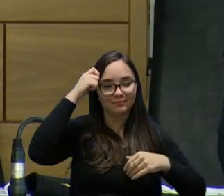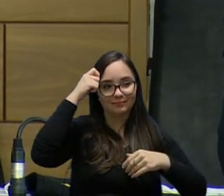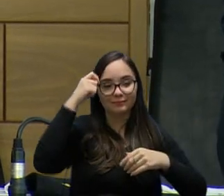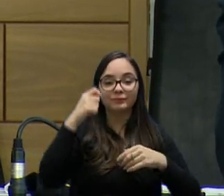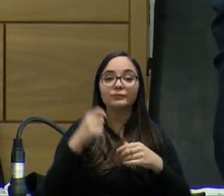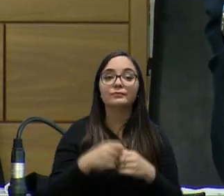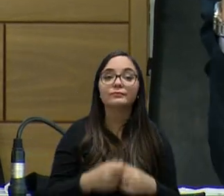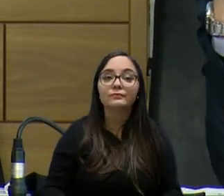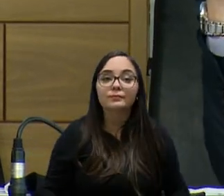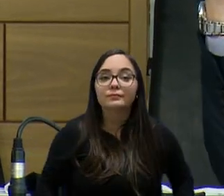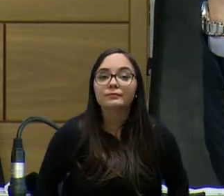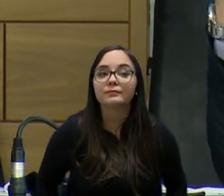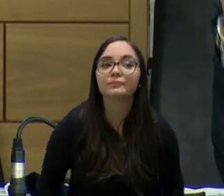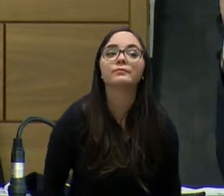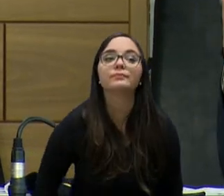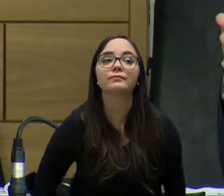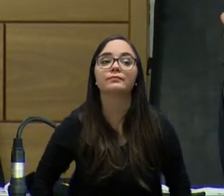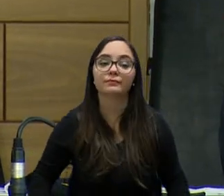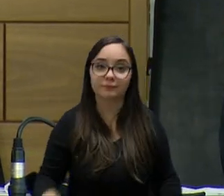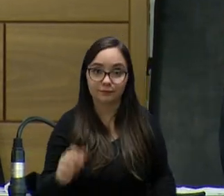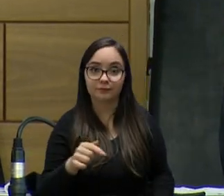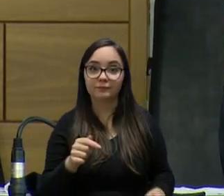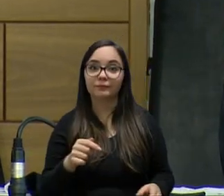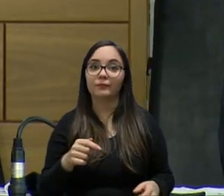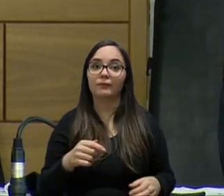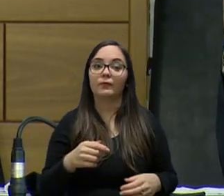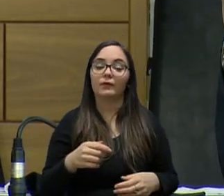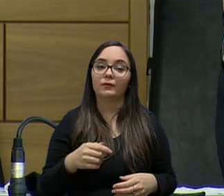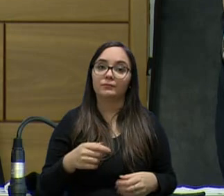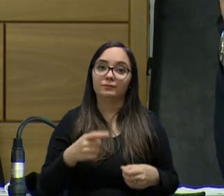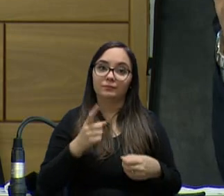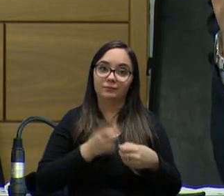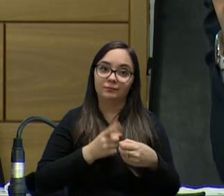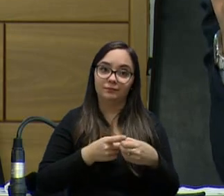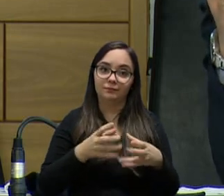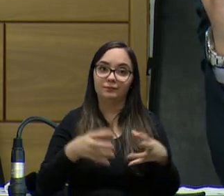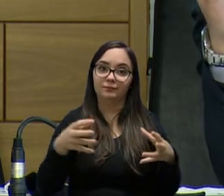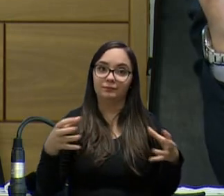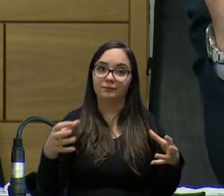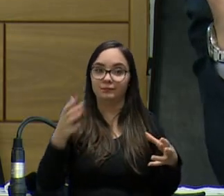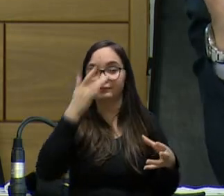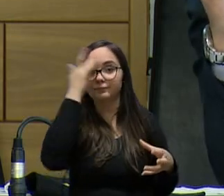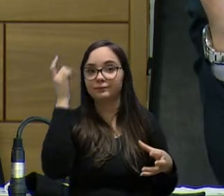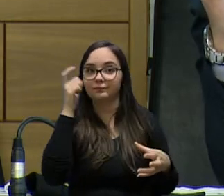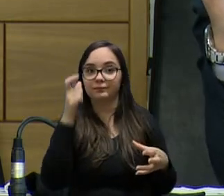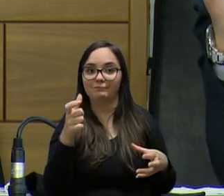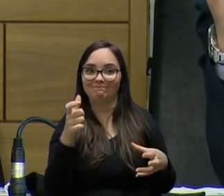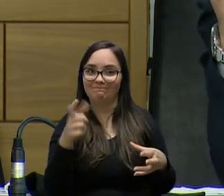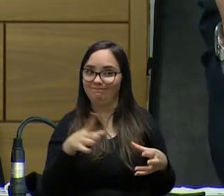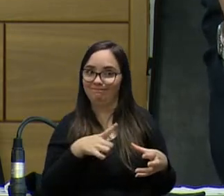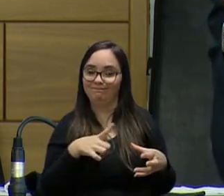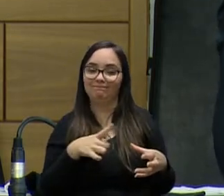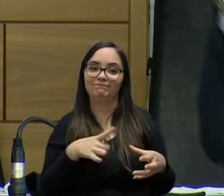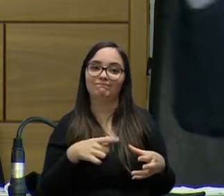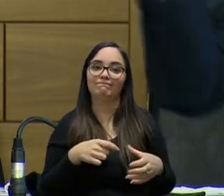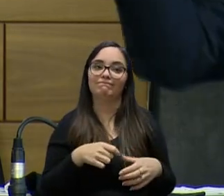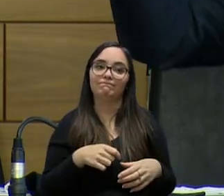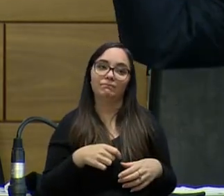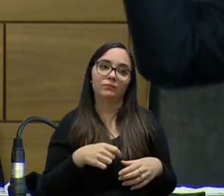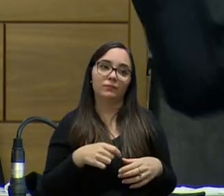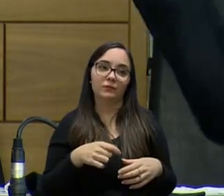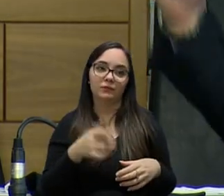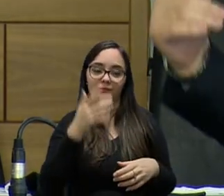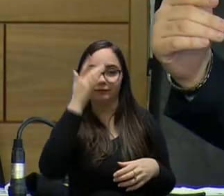situações a cidade crescia para onde tinha o interesse de alguém por trás aquele crescimento o